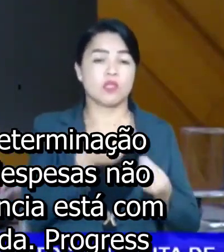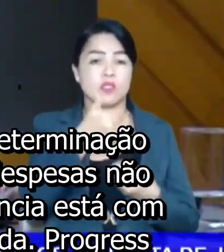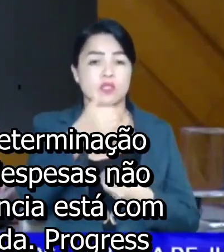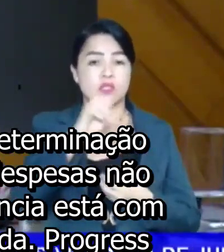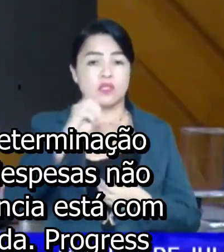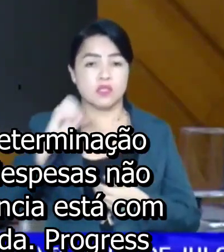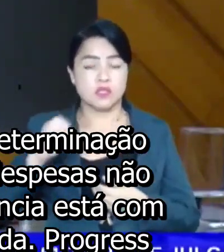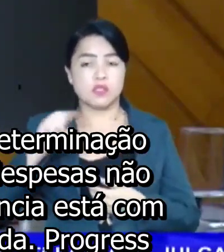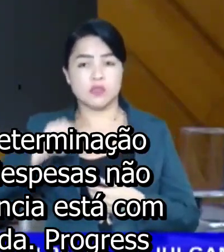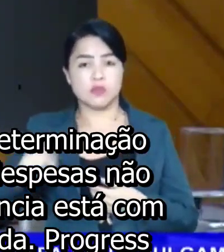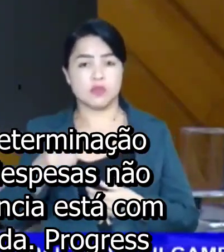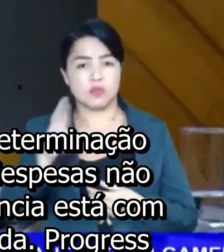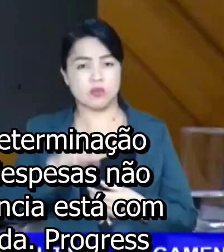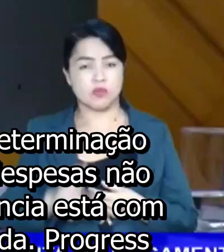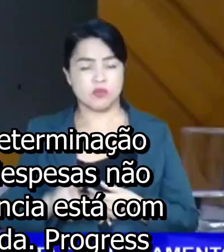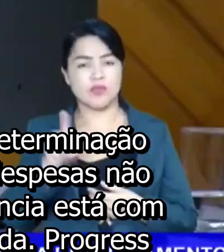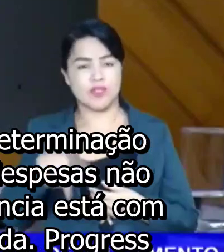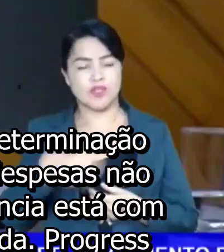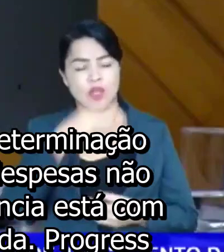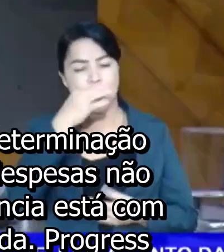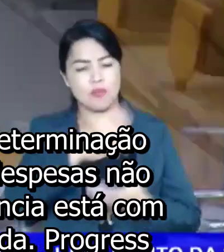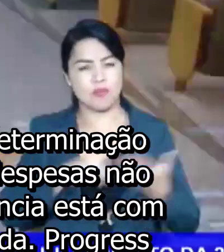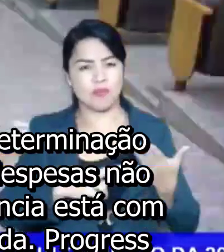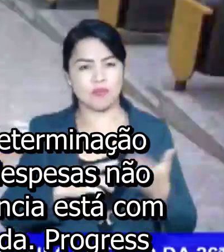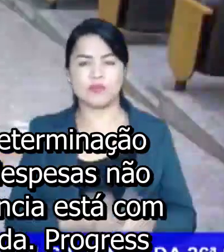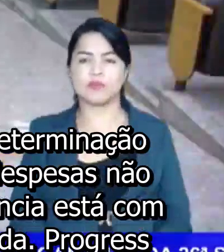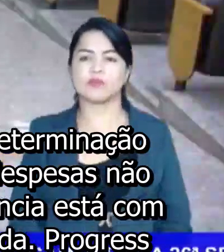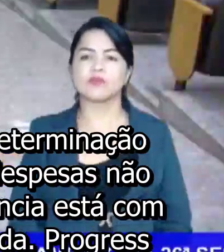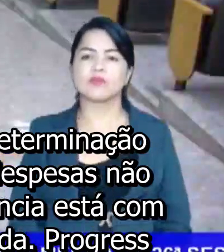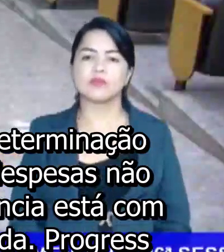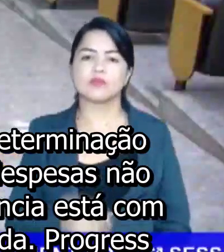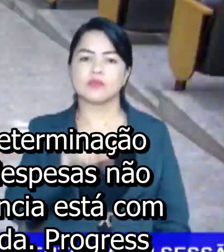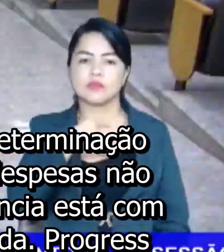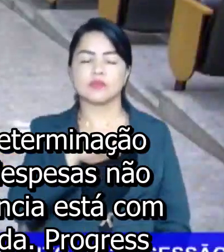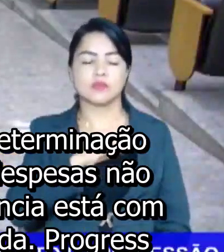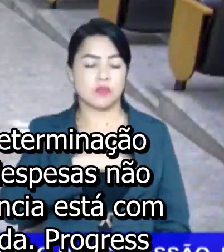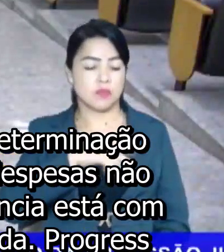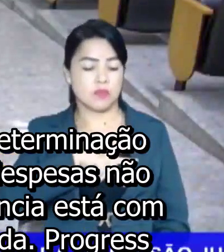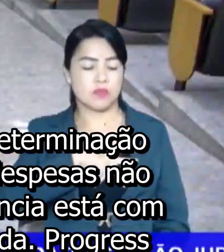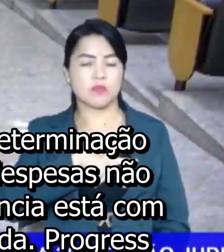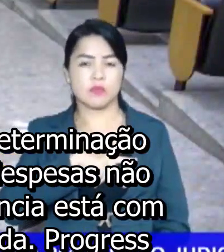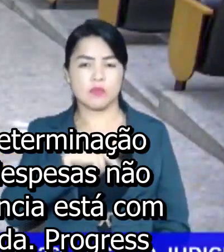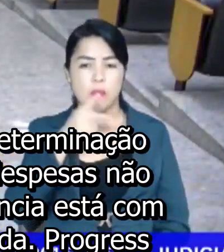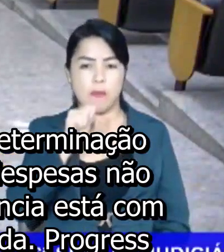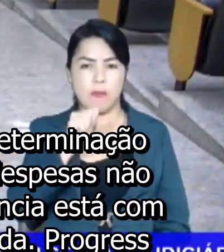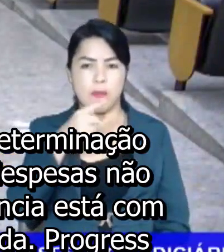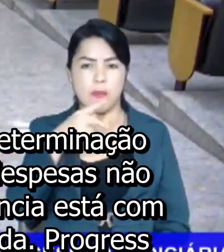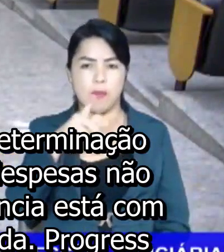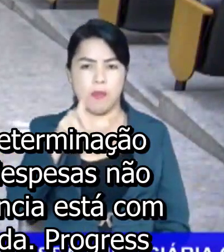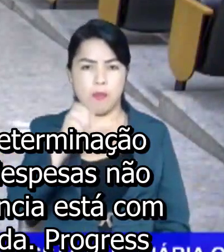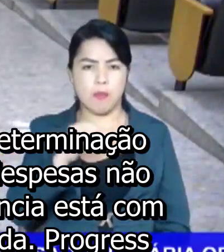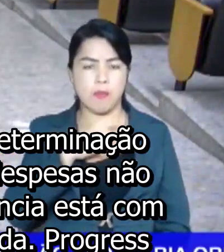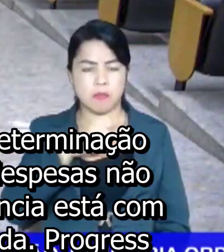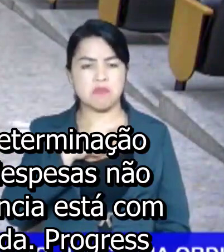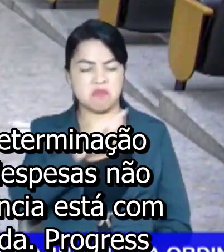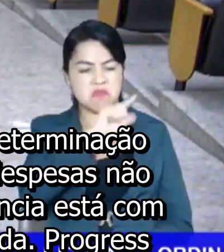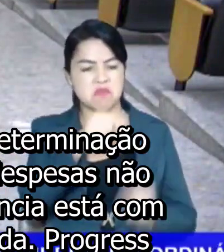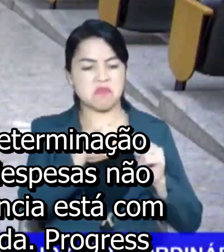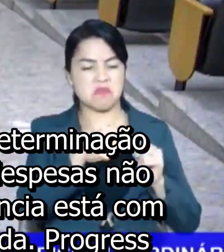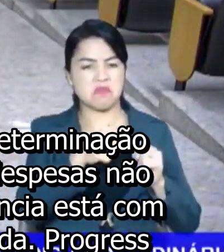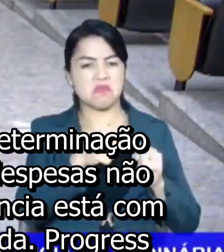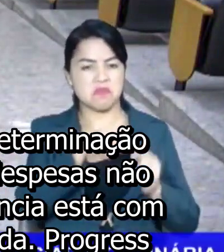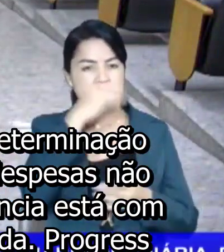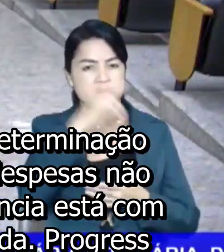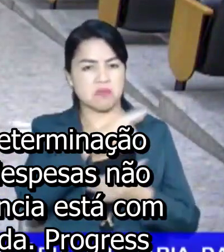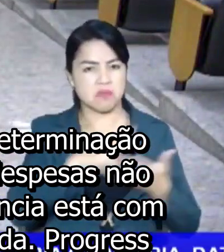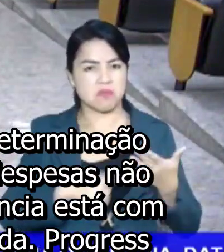às despesas não comprovadas. É o relatório. Doutor Pablo, Vossa Excelência está com a palavra. Imagem ampla do plenário. Reitero o parecer, Desembargadores